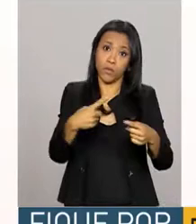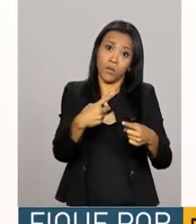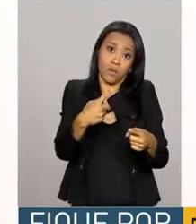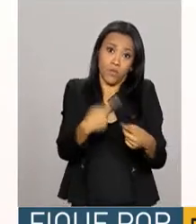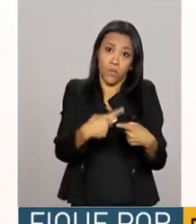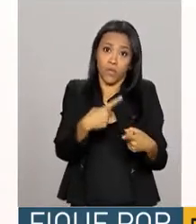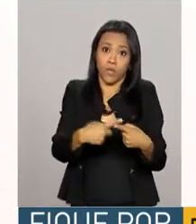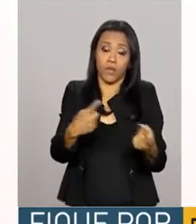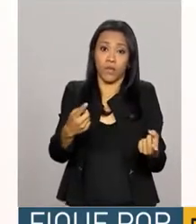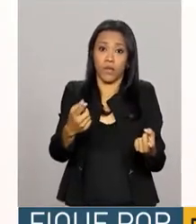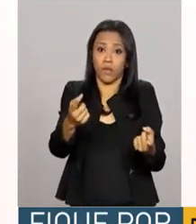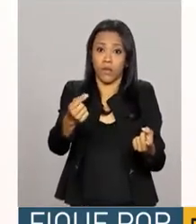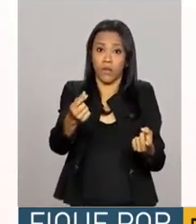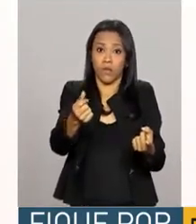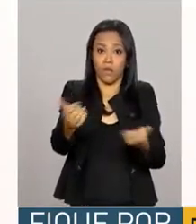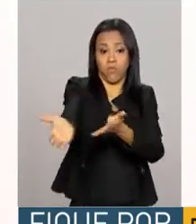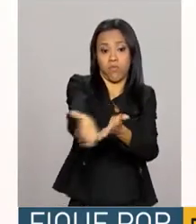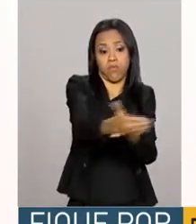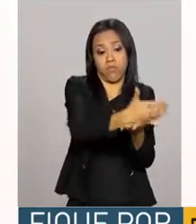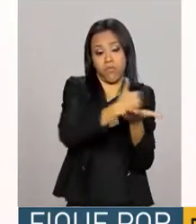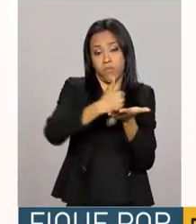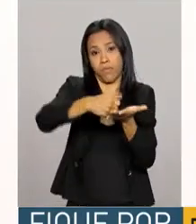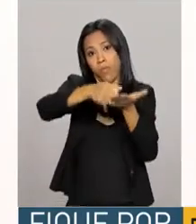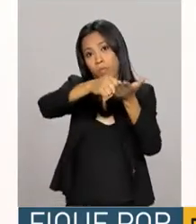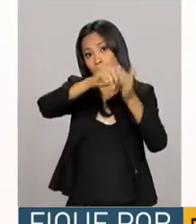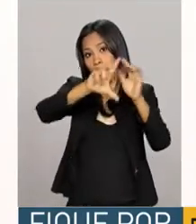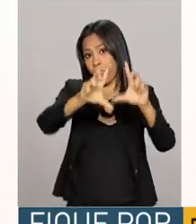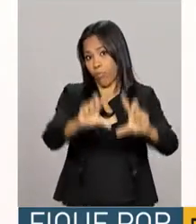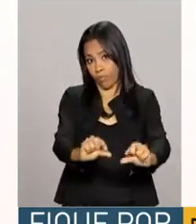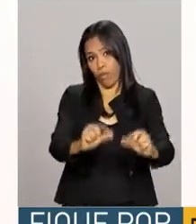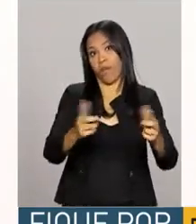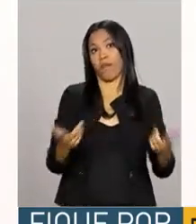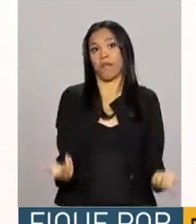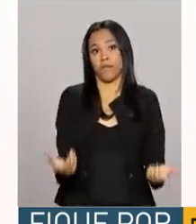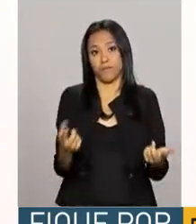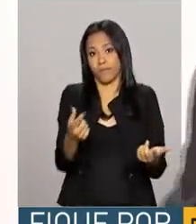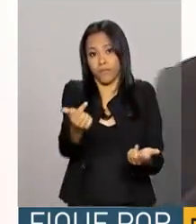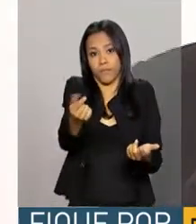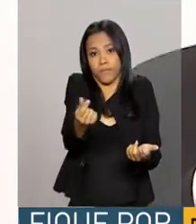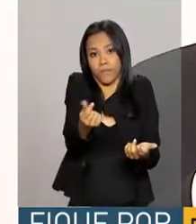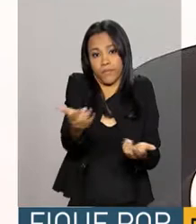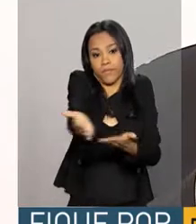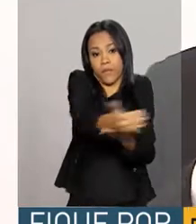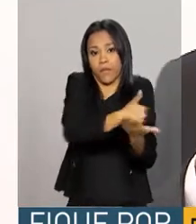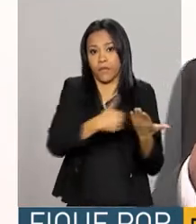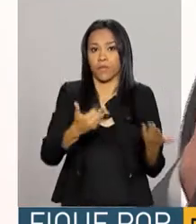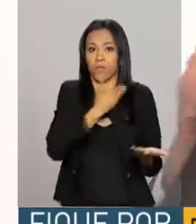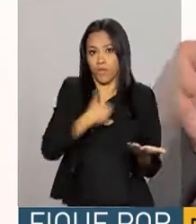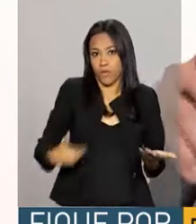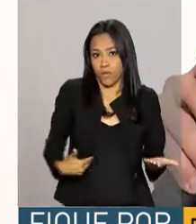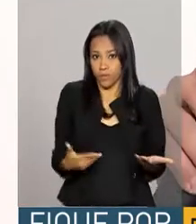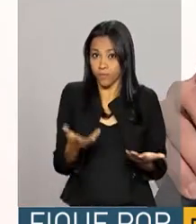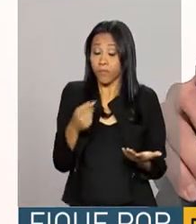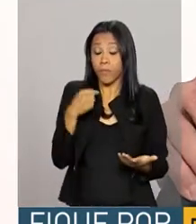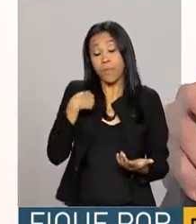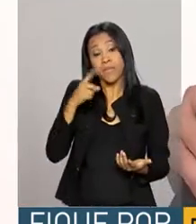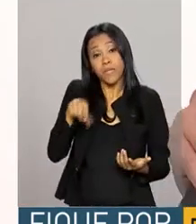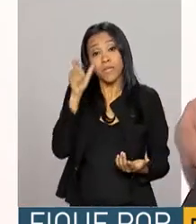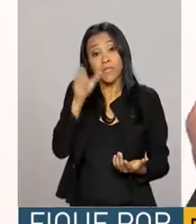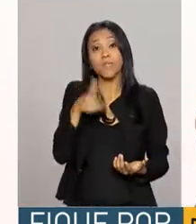aumenta você arrecadação cai a verdade é essa mas isso é importante para o sujeito que vai ao supermercado